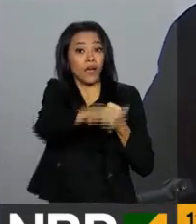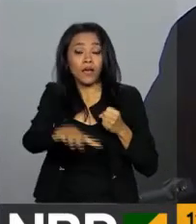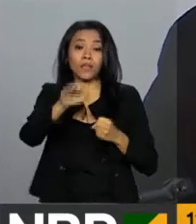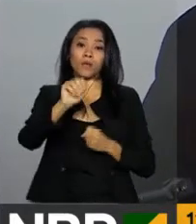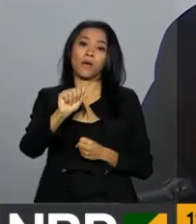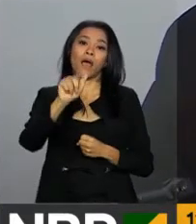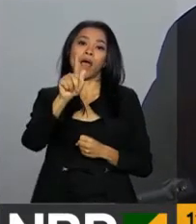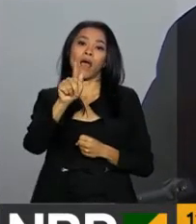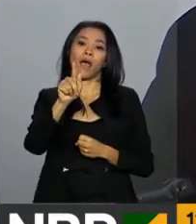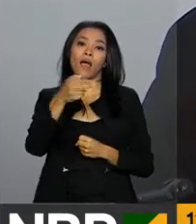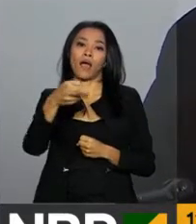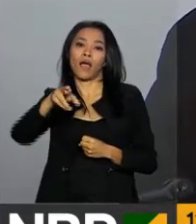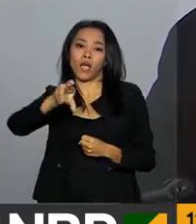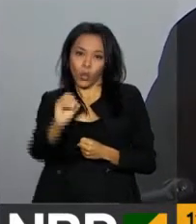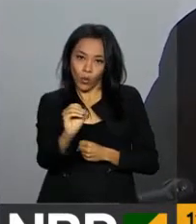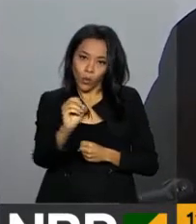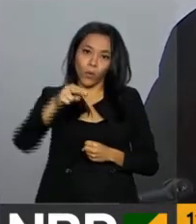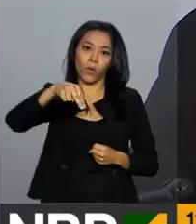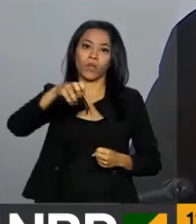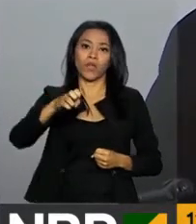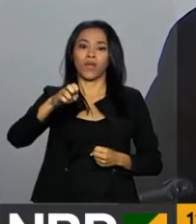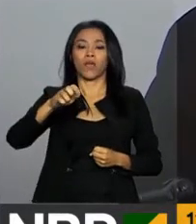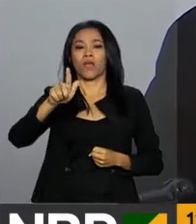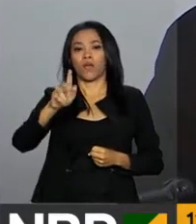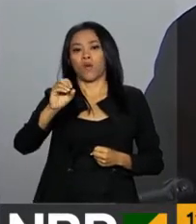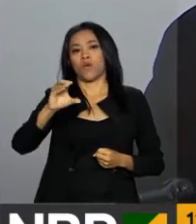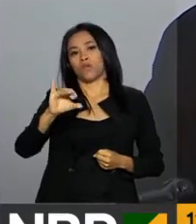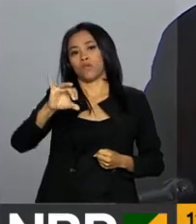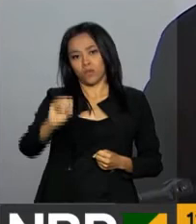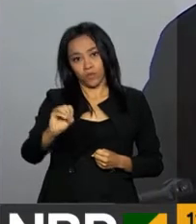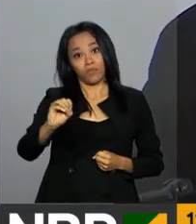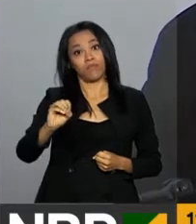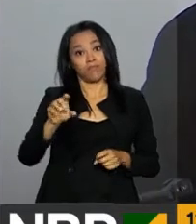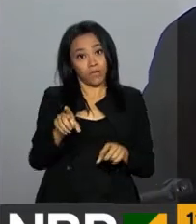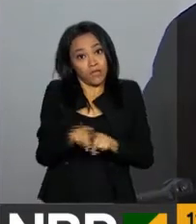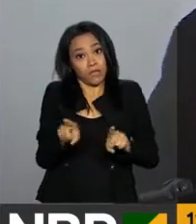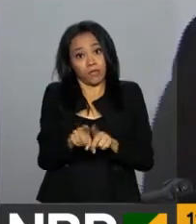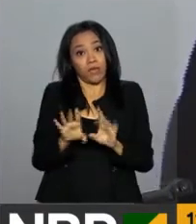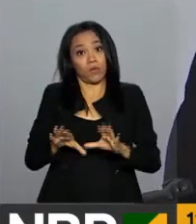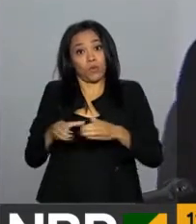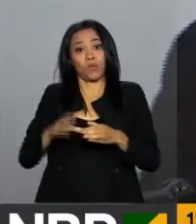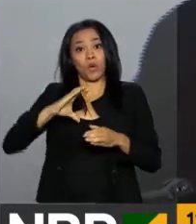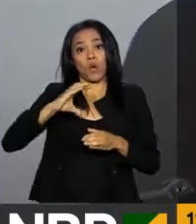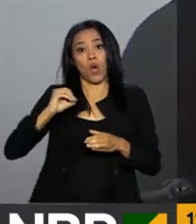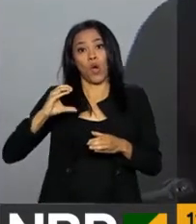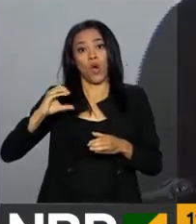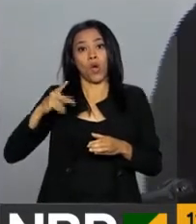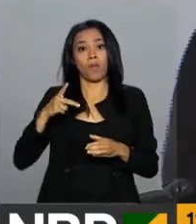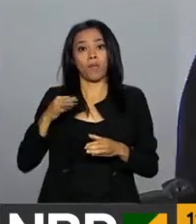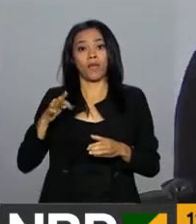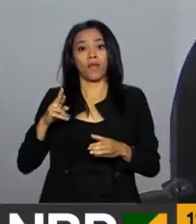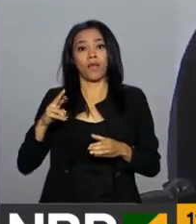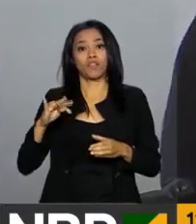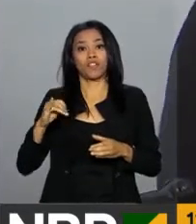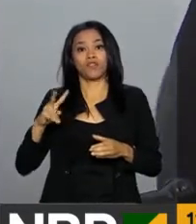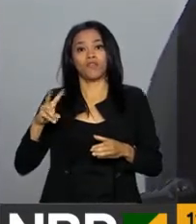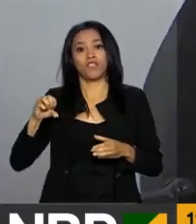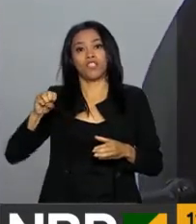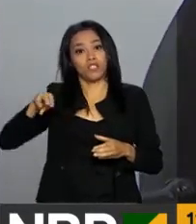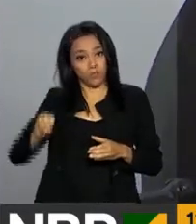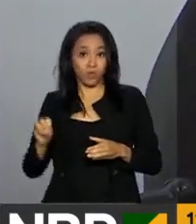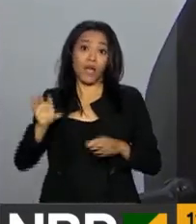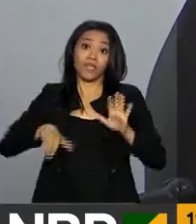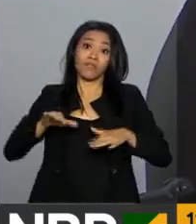daqueles que defende ocupa cooperativismo é são aqueles que muitas vezes é interessante às vezes são obrigados a votar numa outra coisa